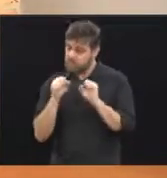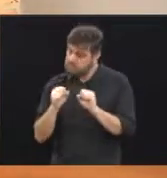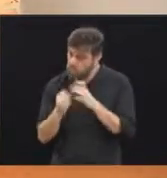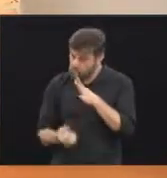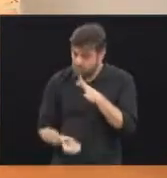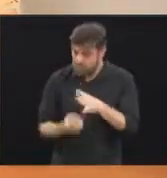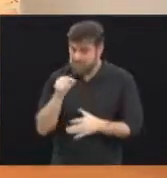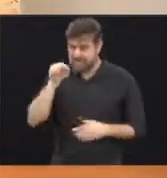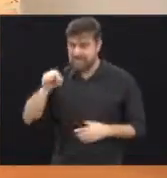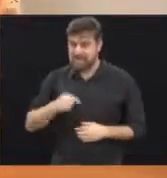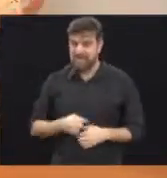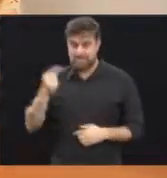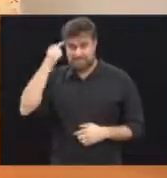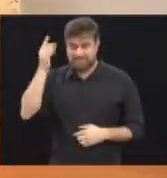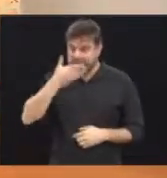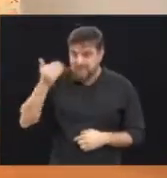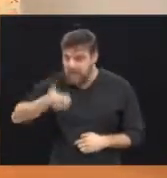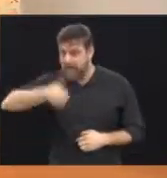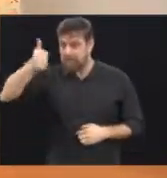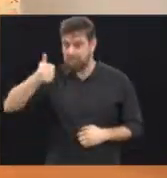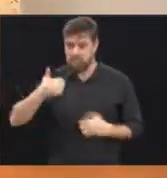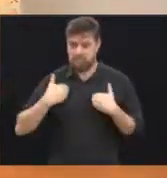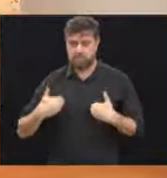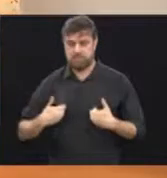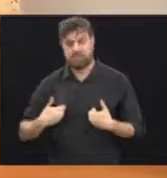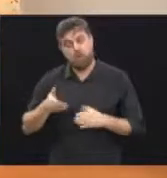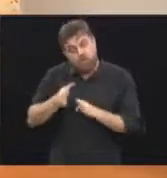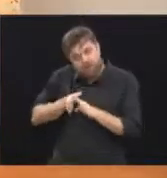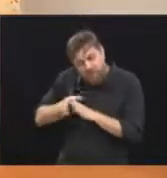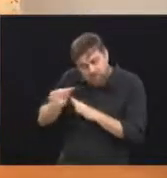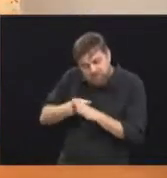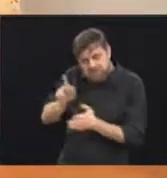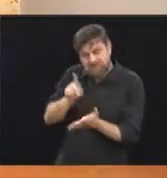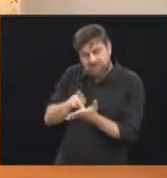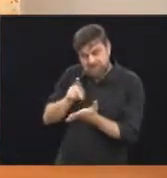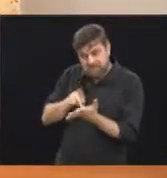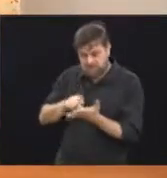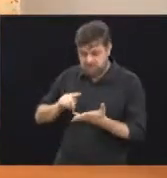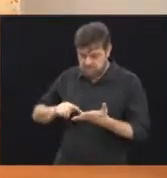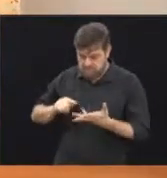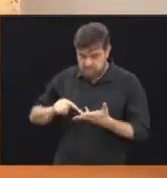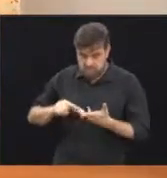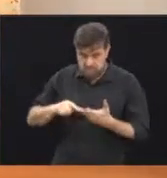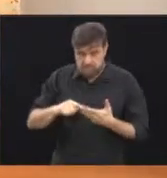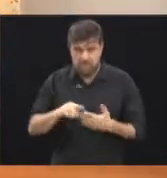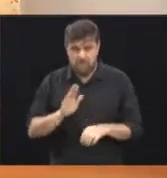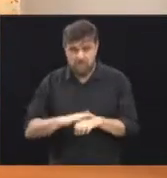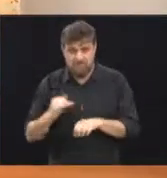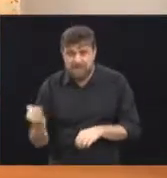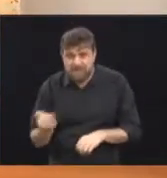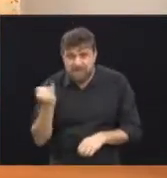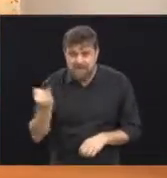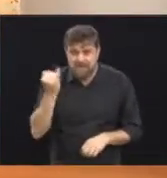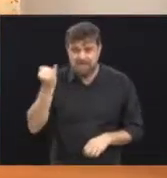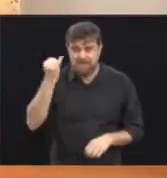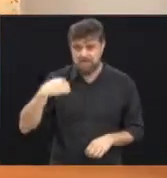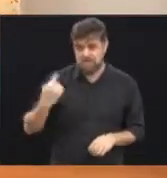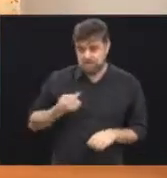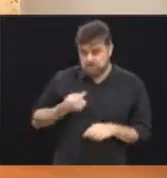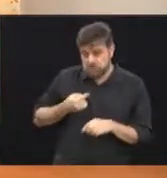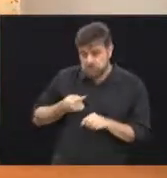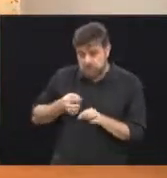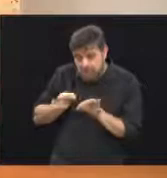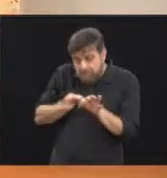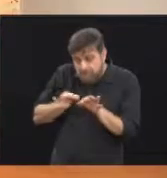expectativa dela é maior do que aquilo que a gente pode oferecer, nem sempre. E aí eu acho que o mais importante, a gente tem que estar